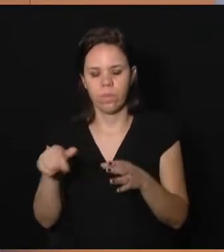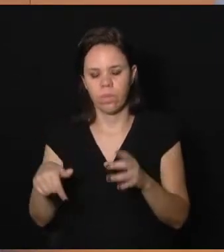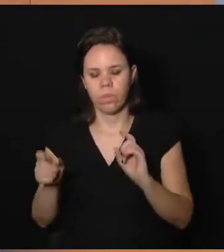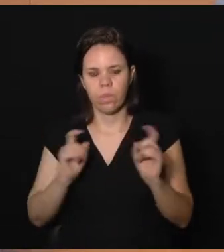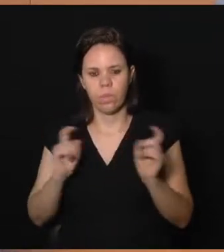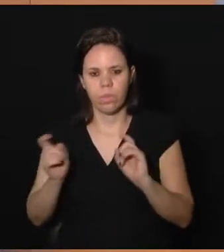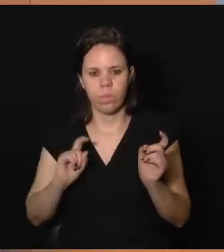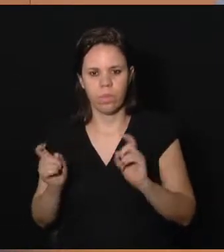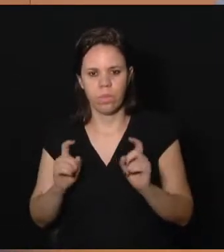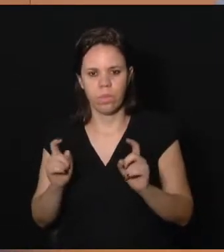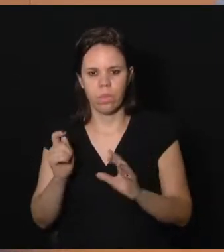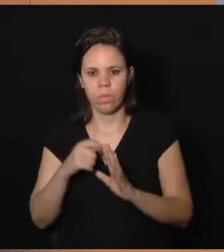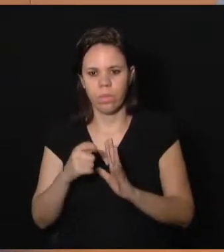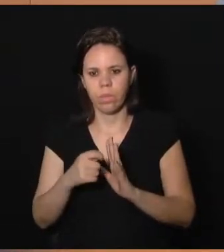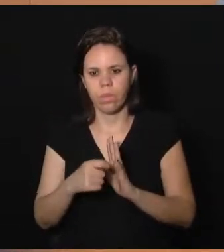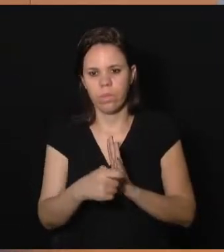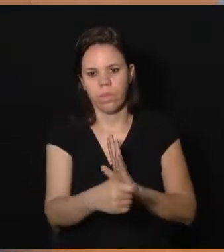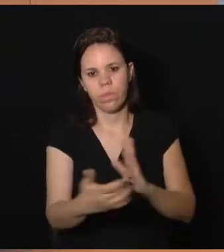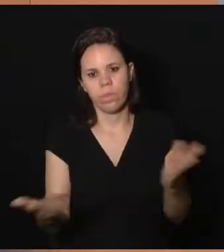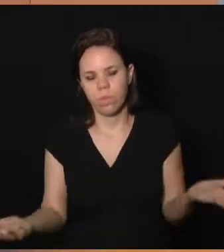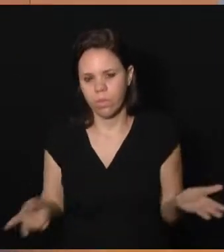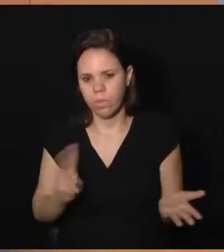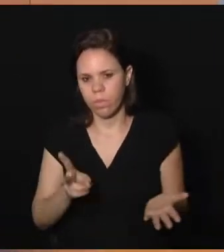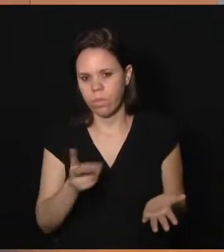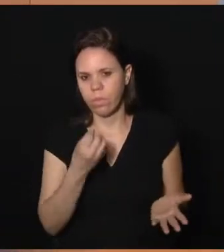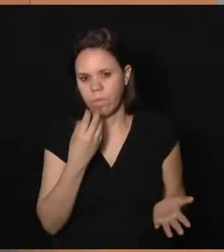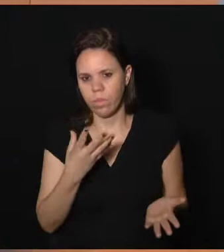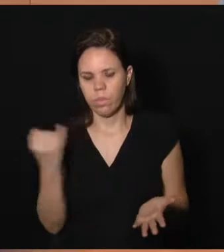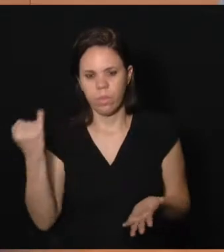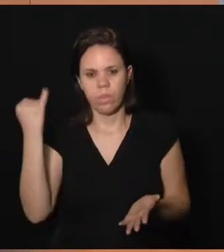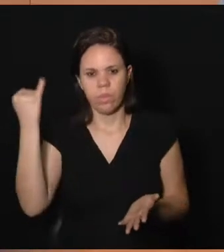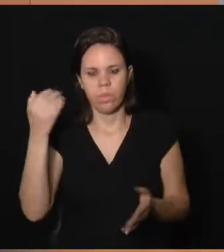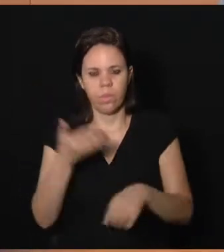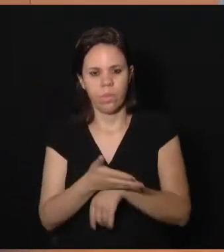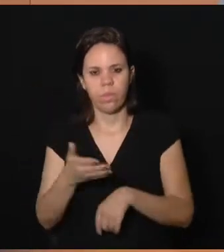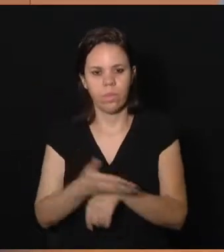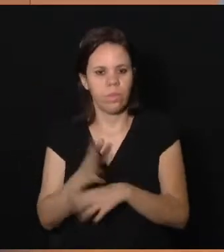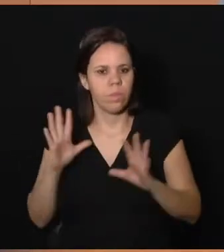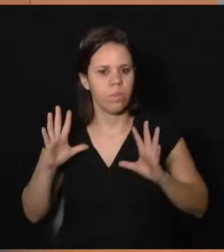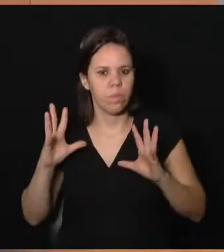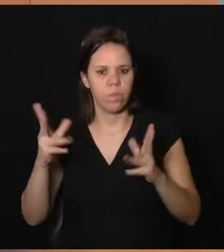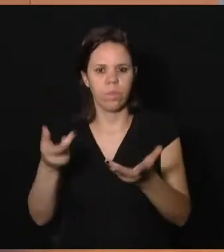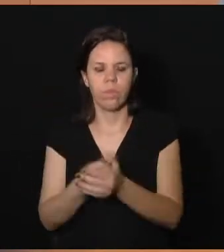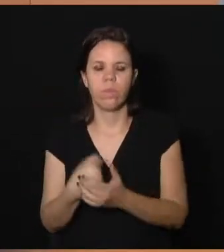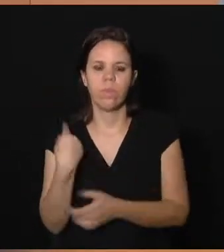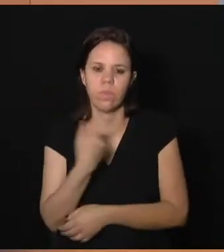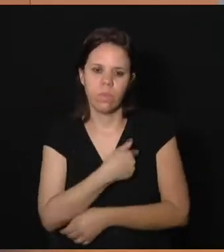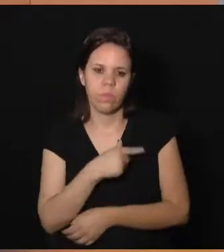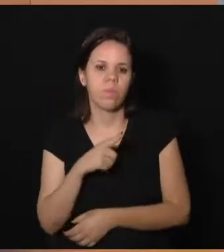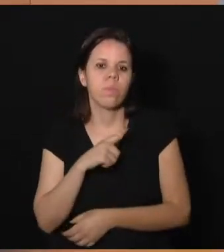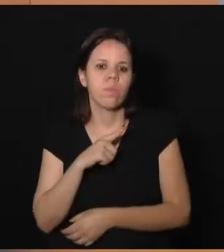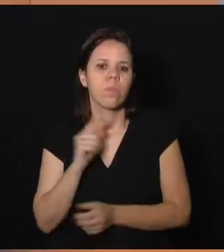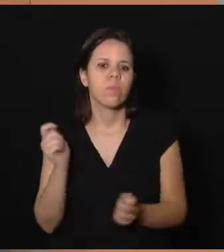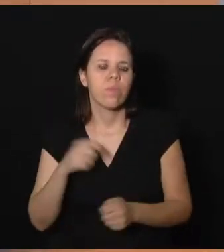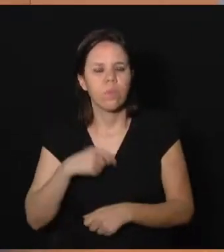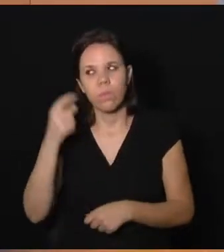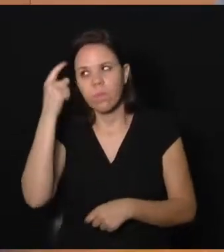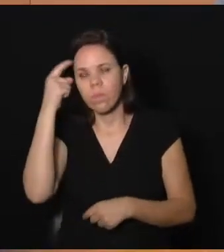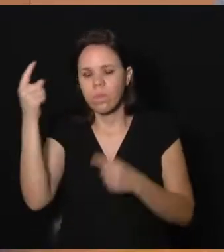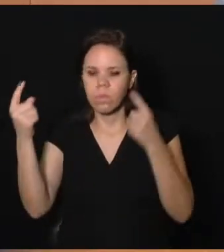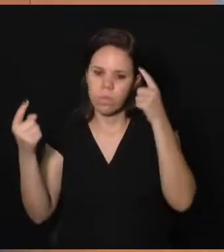aqui mensalmente, é sempre bom, é sempre importante a participação de todos para que nós tenhamos o quê?